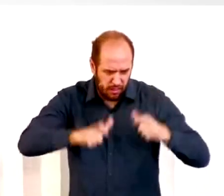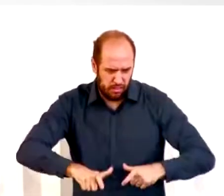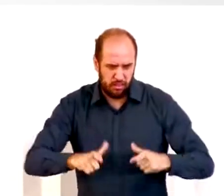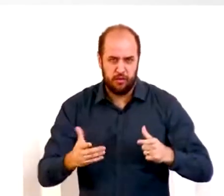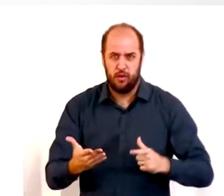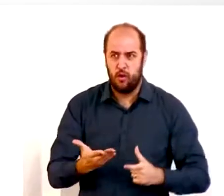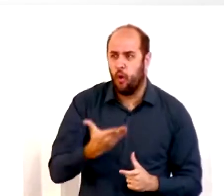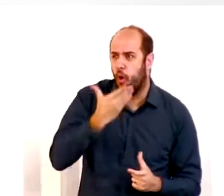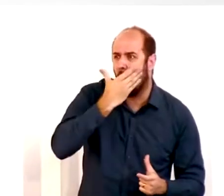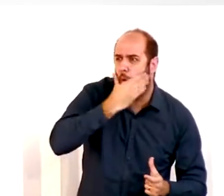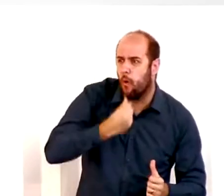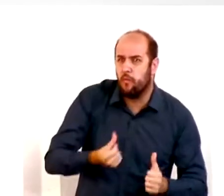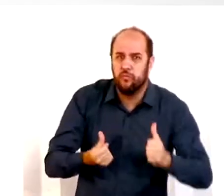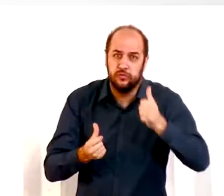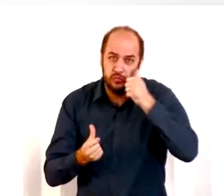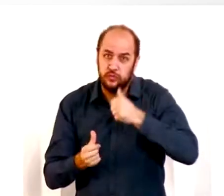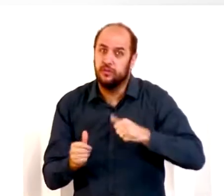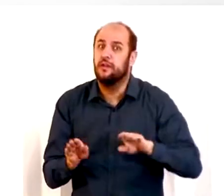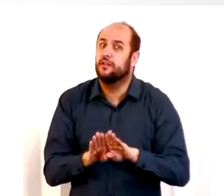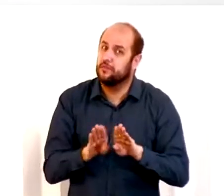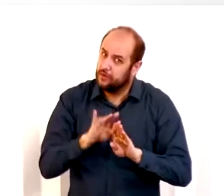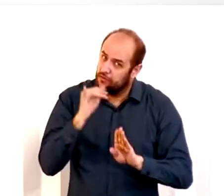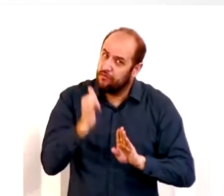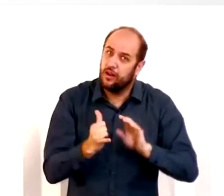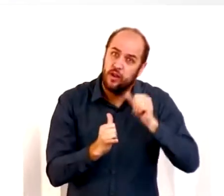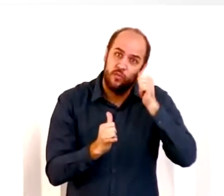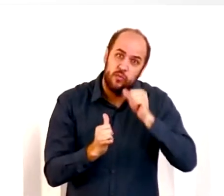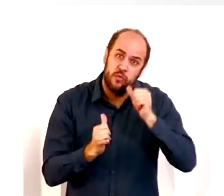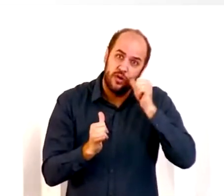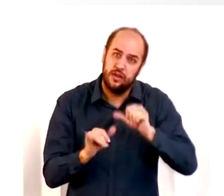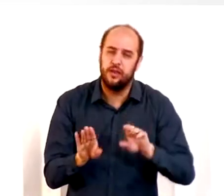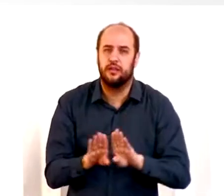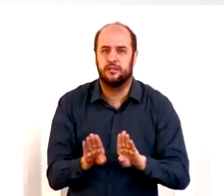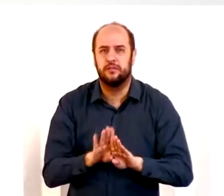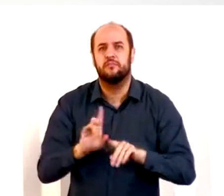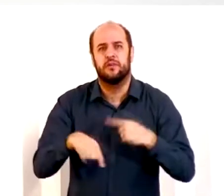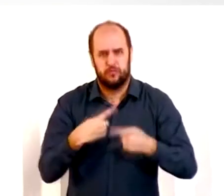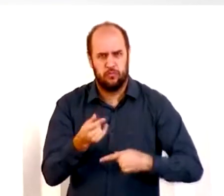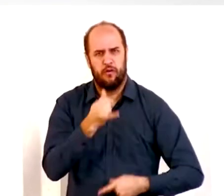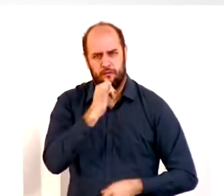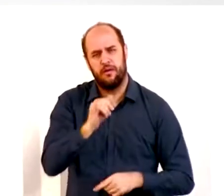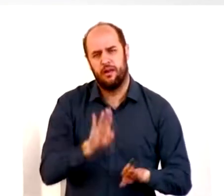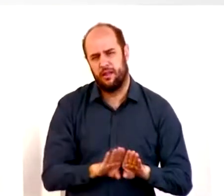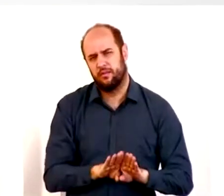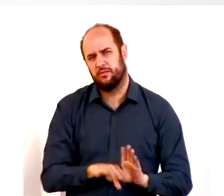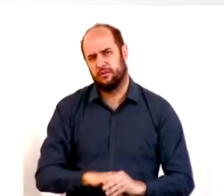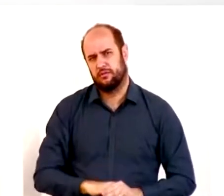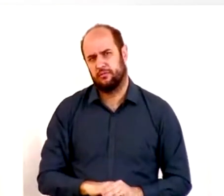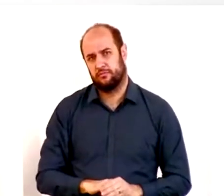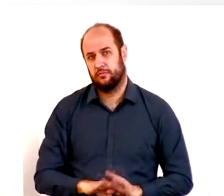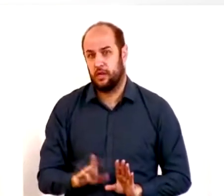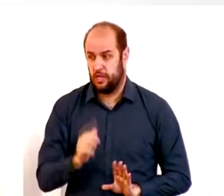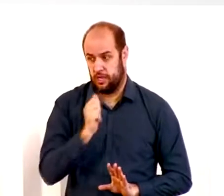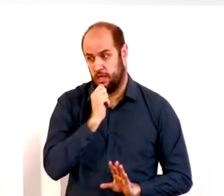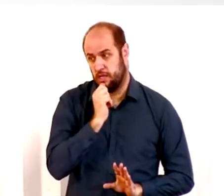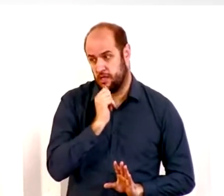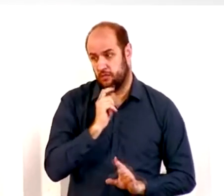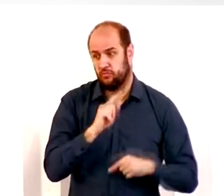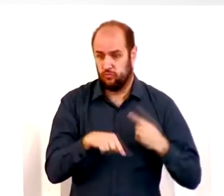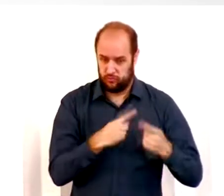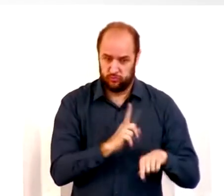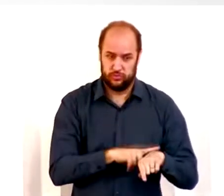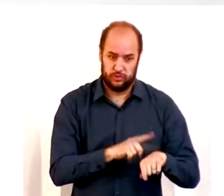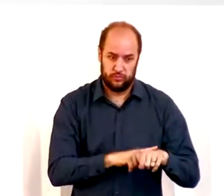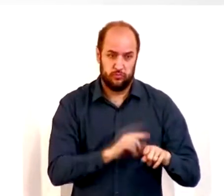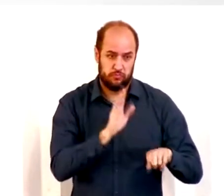de homens e de mulheres, porque o texto aqui contempla as mulheres, inclusive, nós vamos falar sobre isso também, embora em um outro momento de maneira